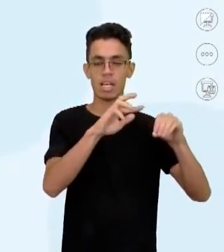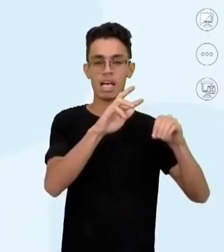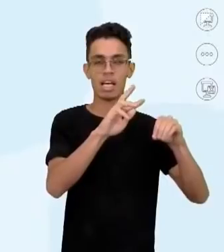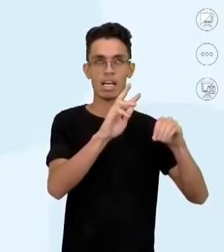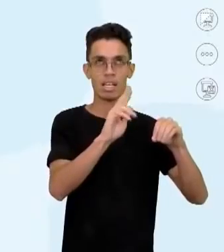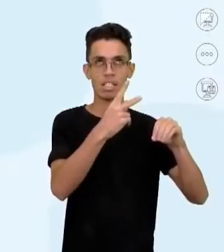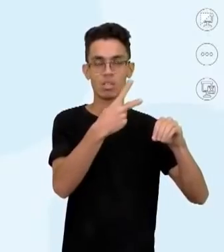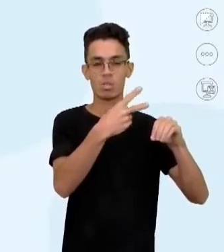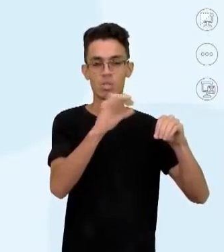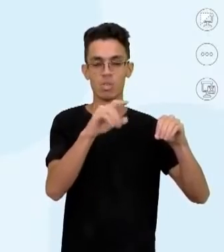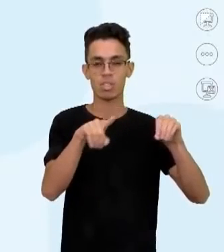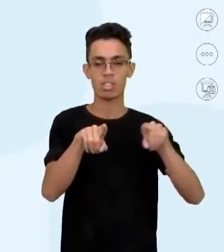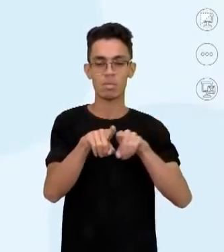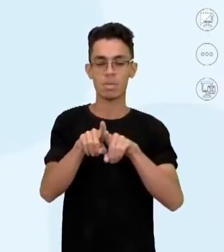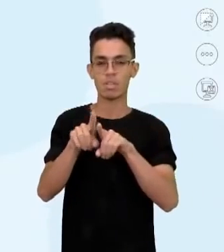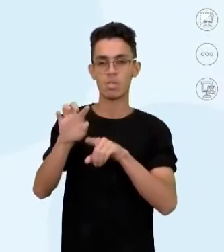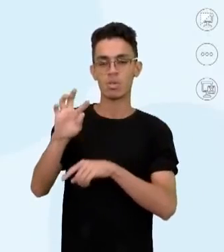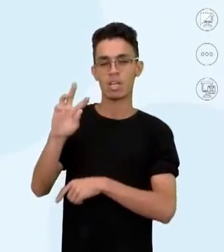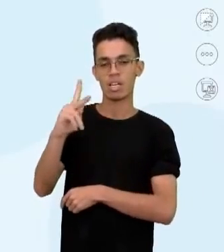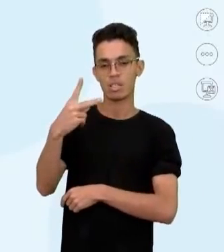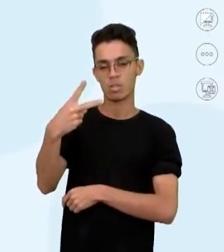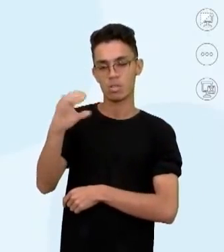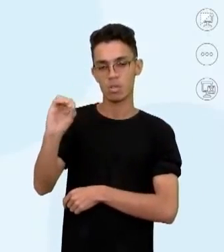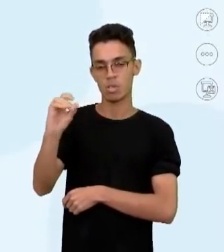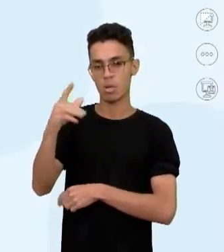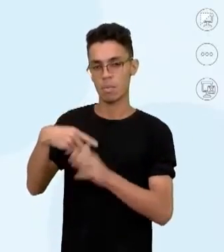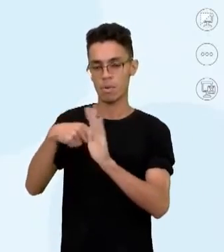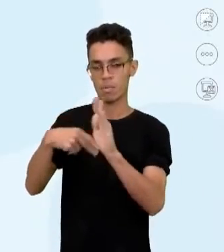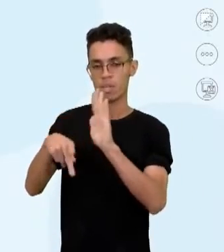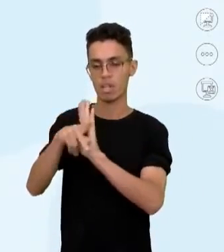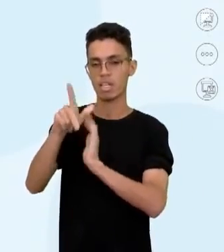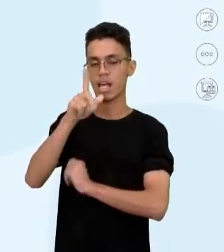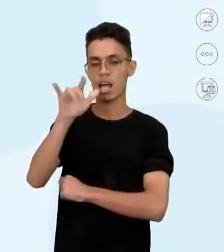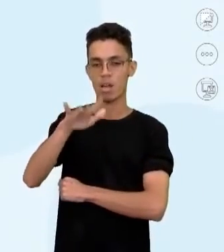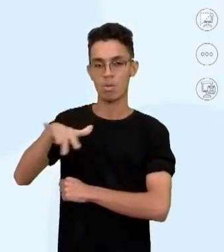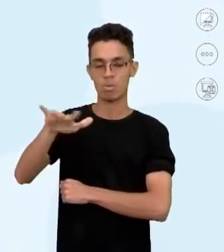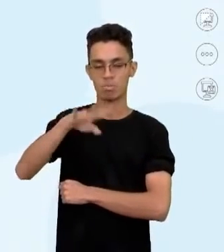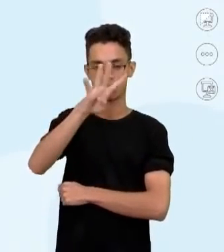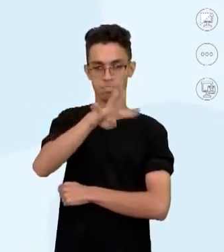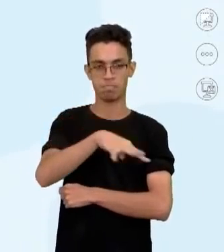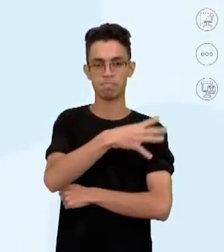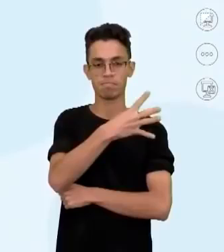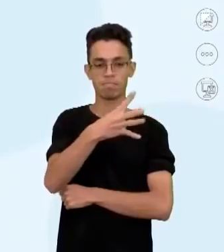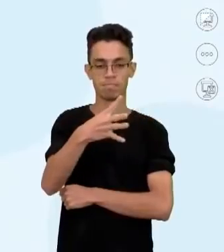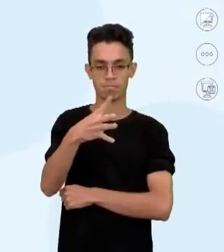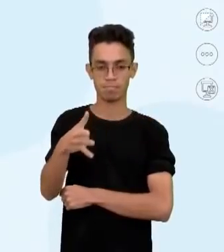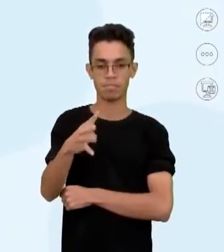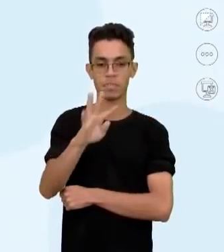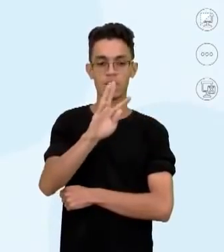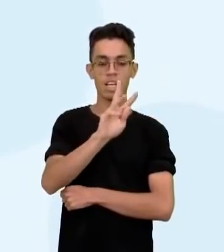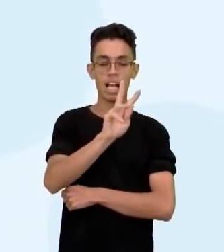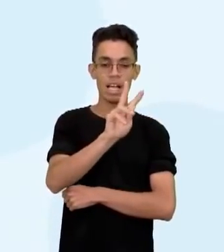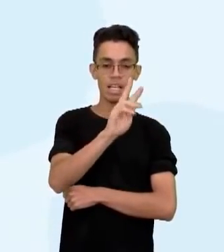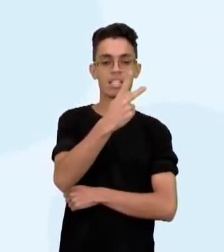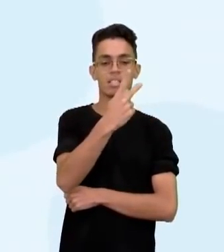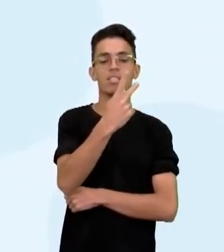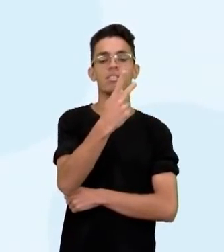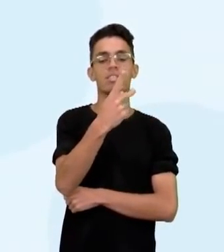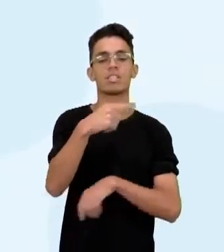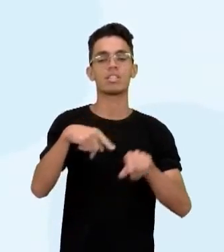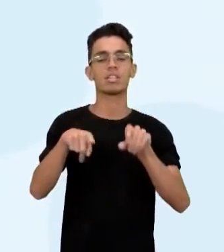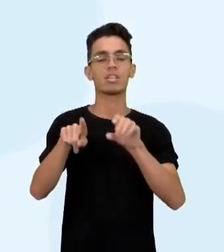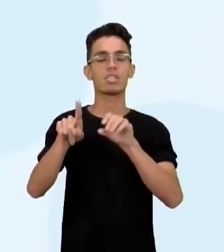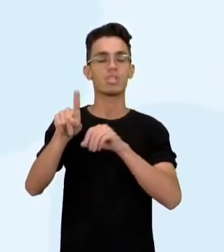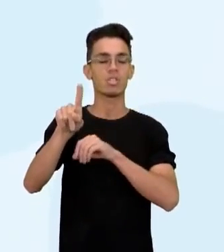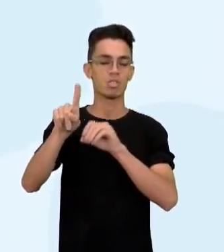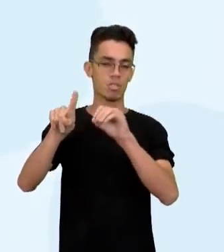a quantidade de oxigênio, tá certo? Então, olha, eu vou fazer a tabelinha aqui. Hidrogênio, oxigênio.